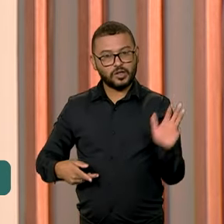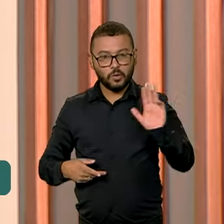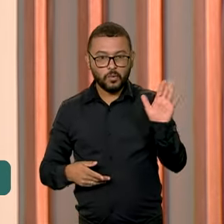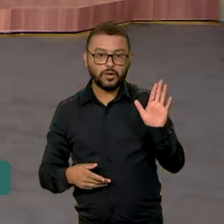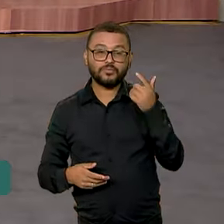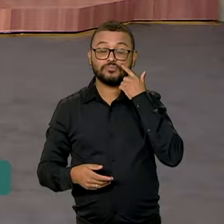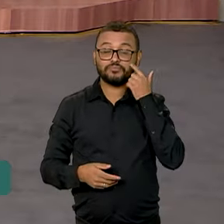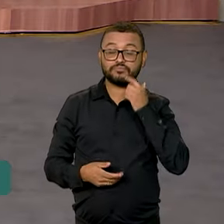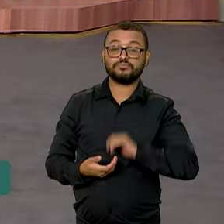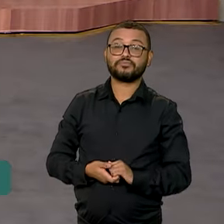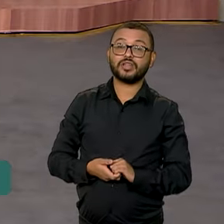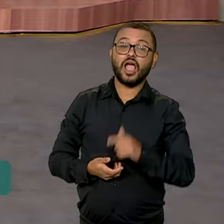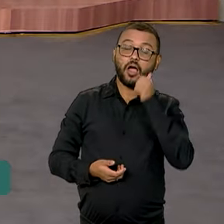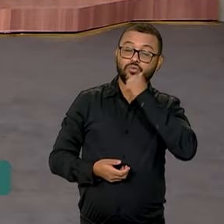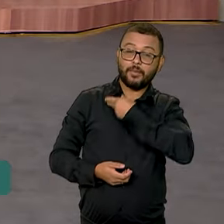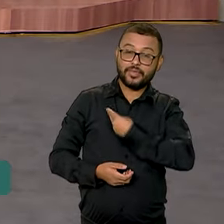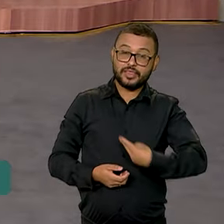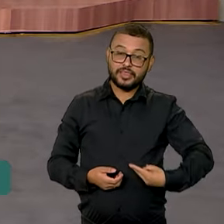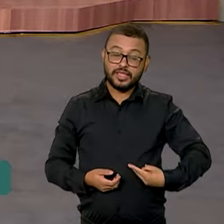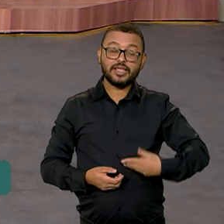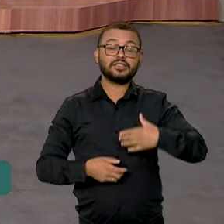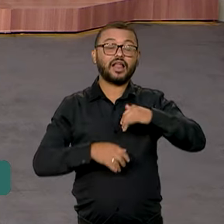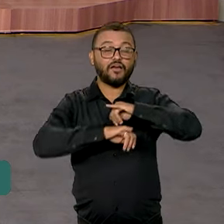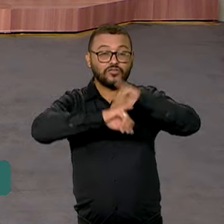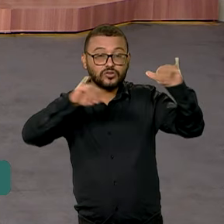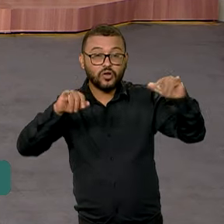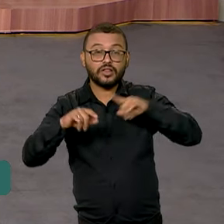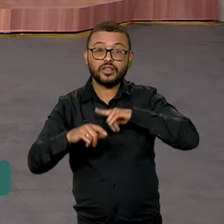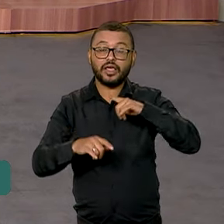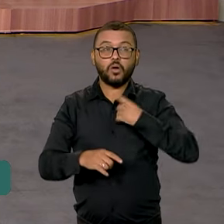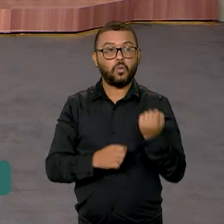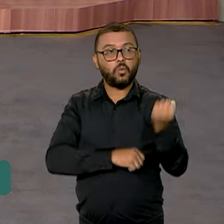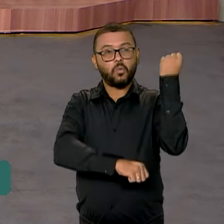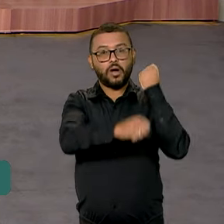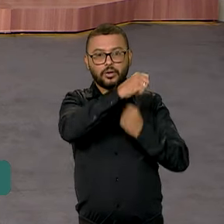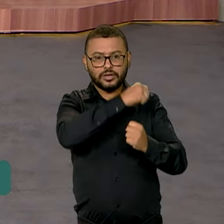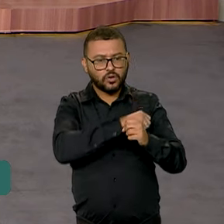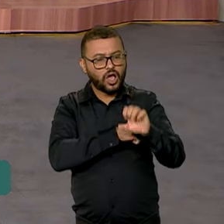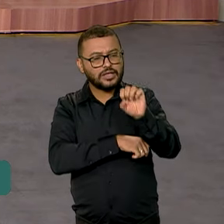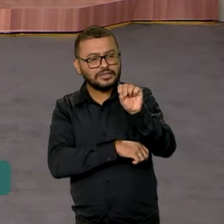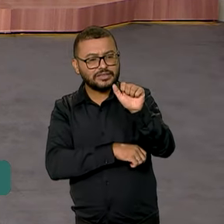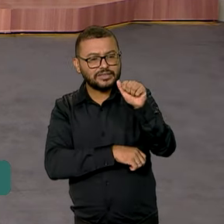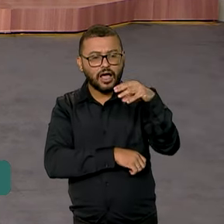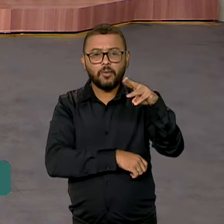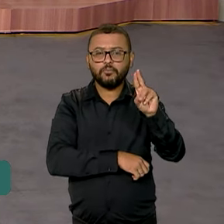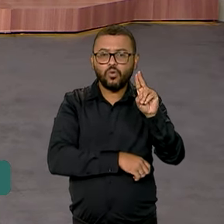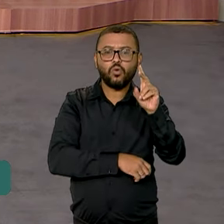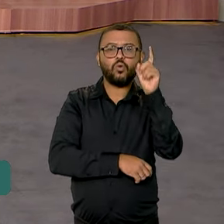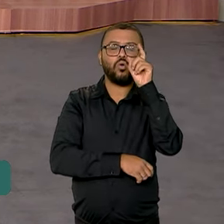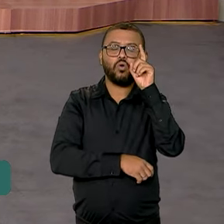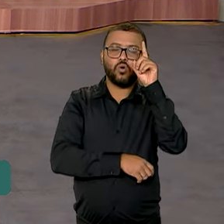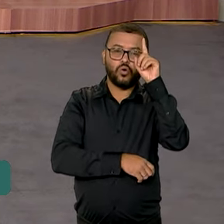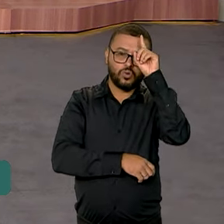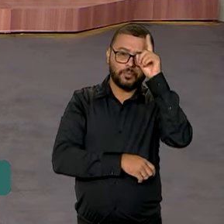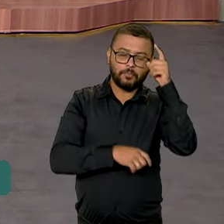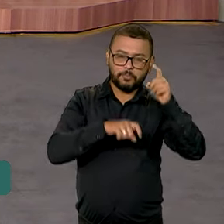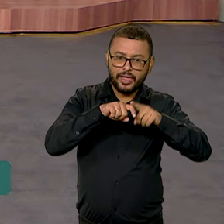Lula. Segundo a ministra, desde o ano passado, a presença do SAMU nas cidades brasileiras saltou